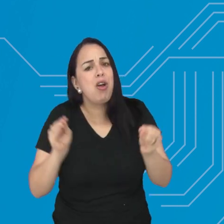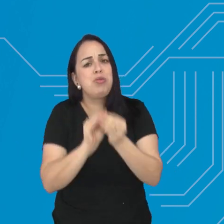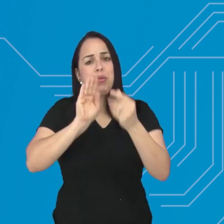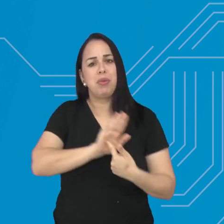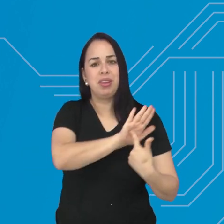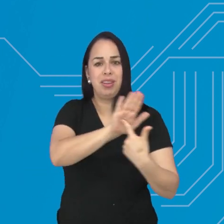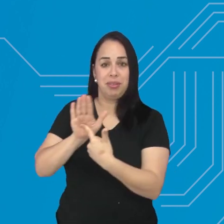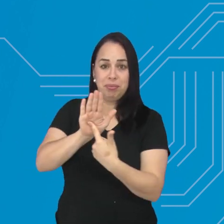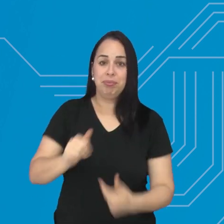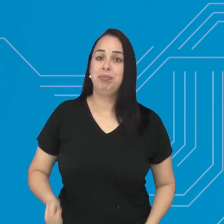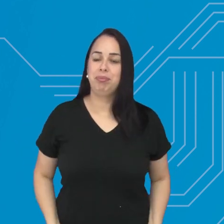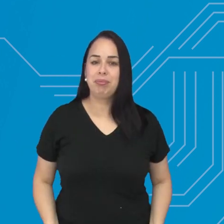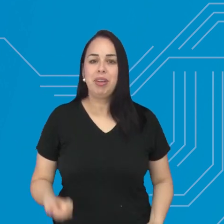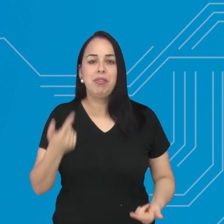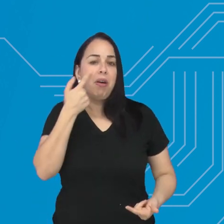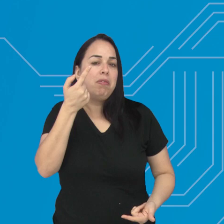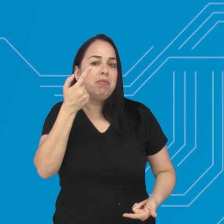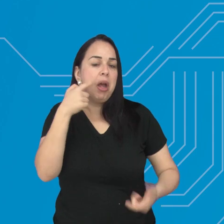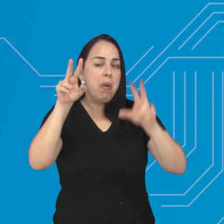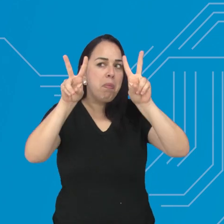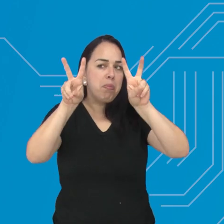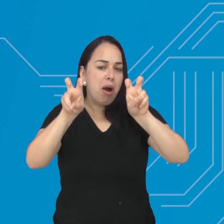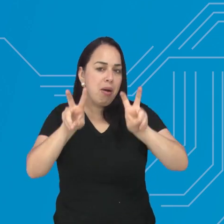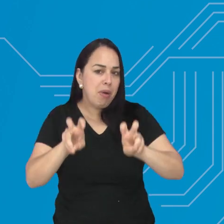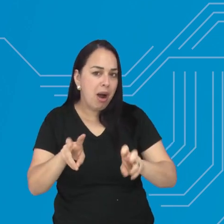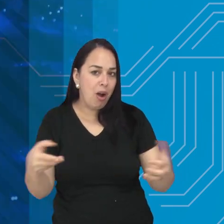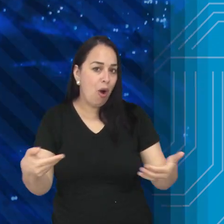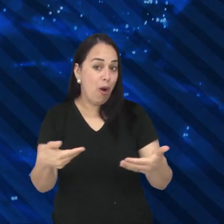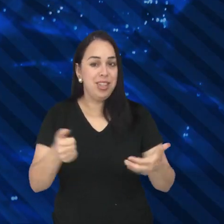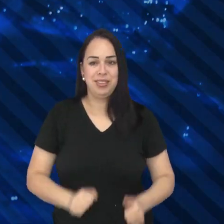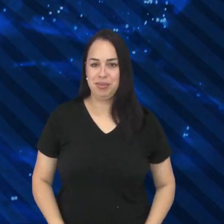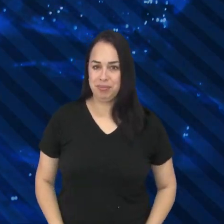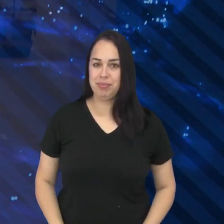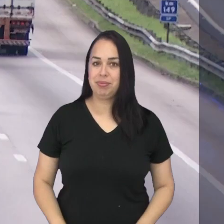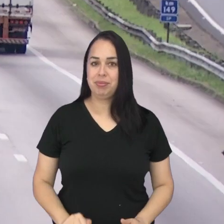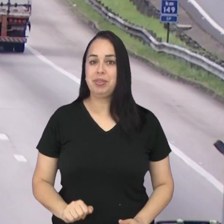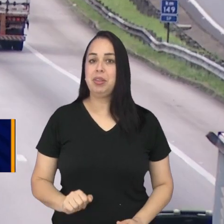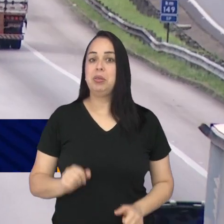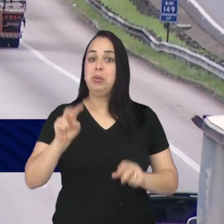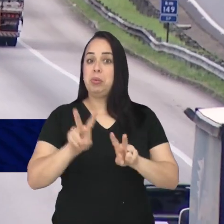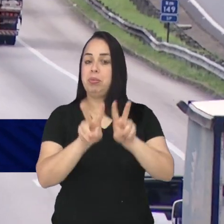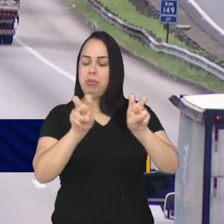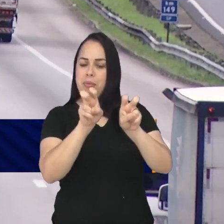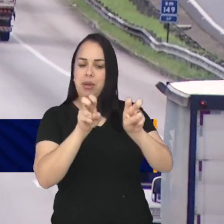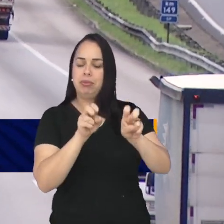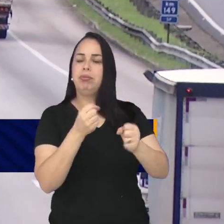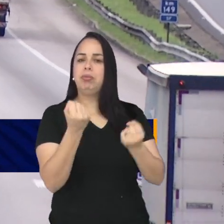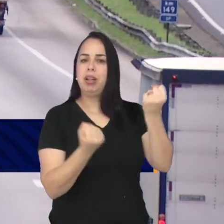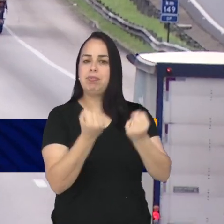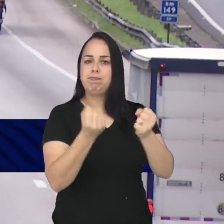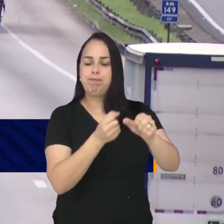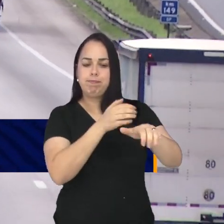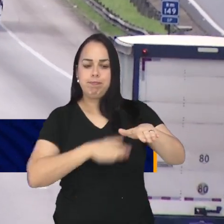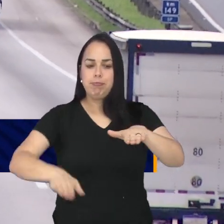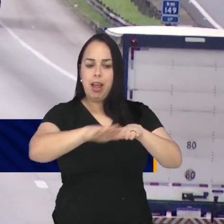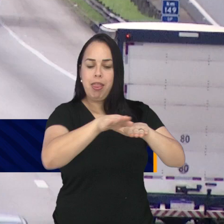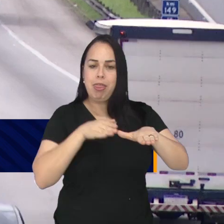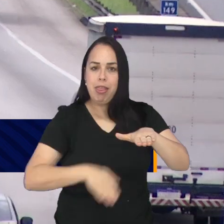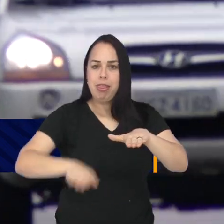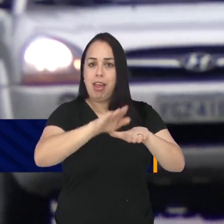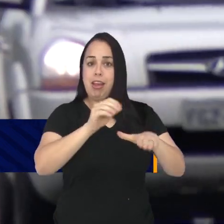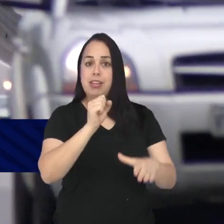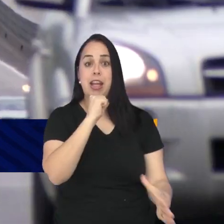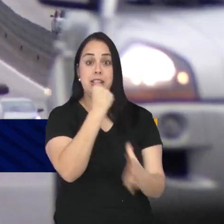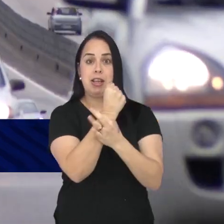Câmara e na nossa cidade. Vamos aos destaques desta edição. Segurança nas estradas. Programa criado pela CCR